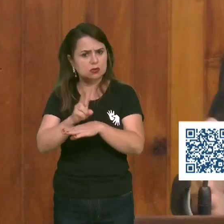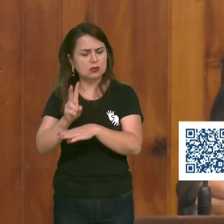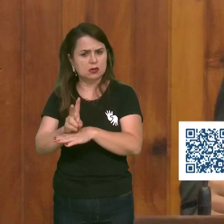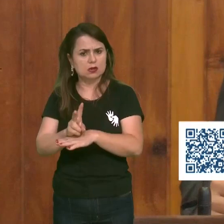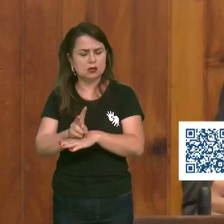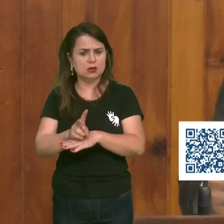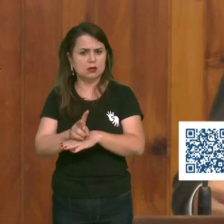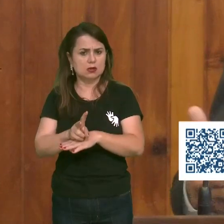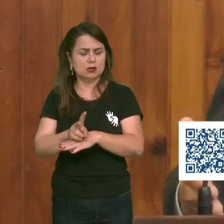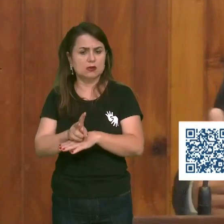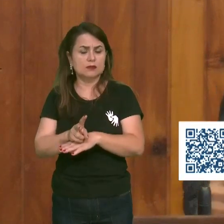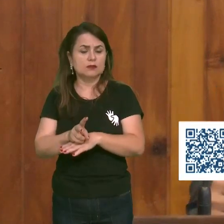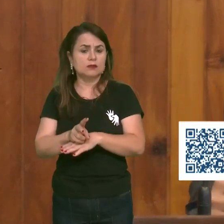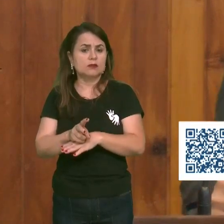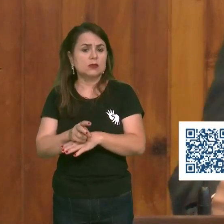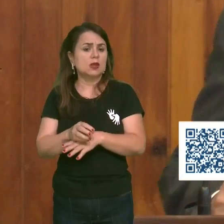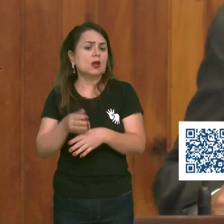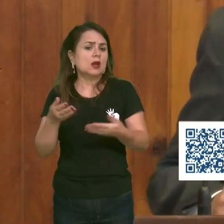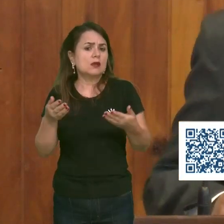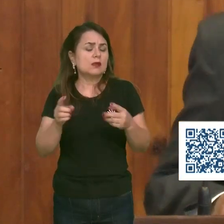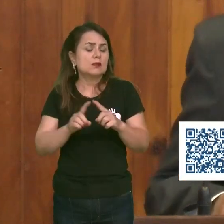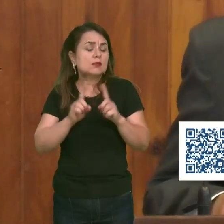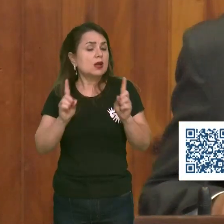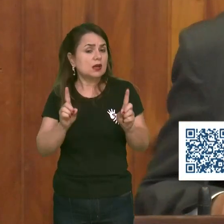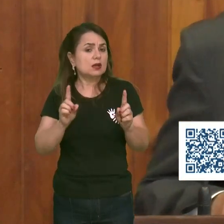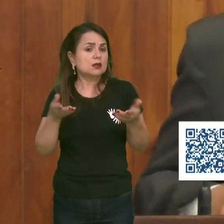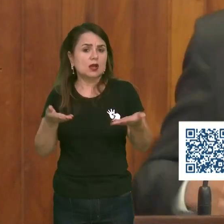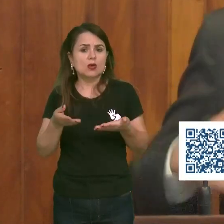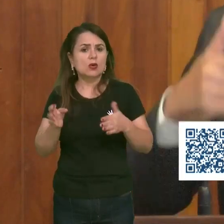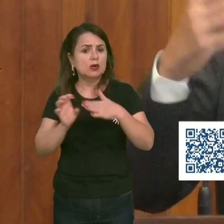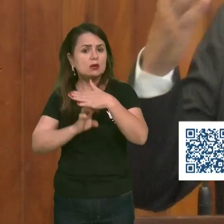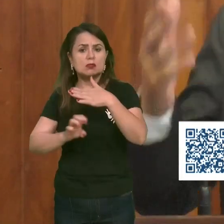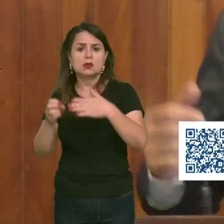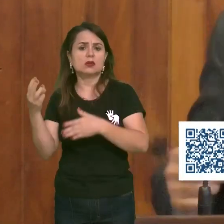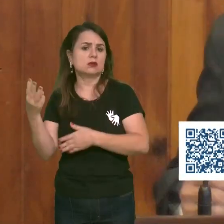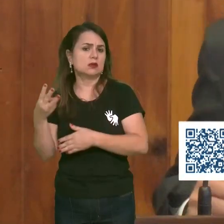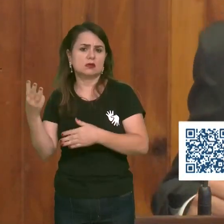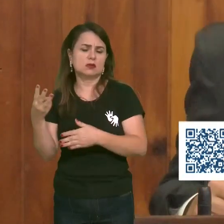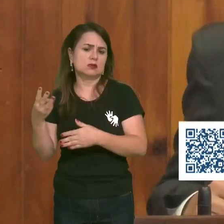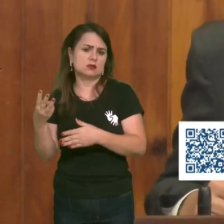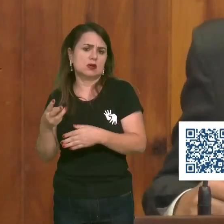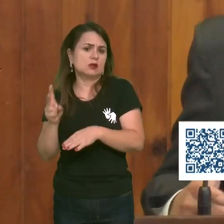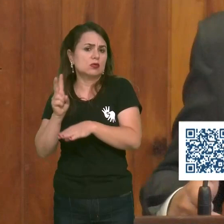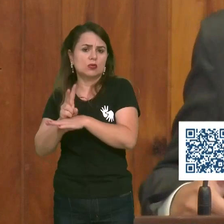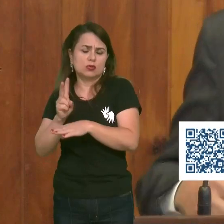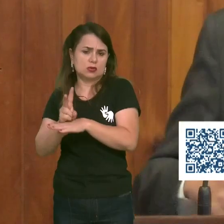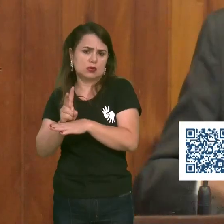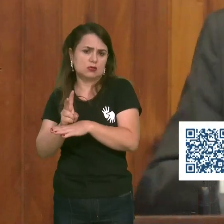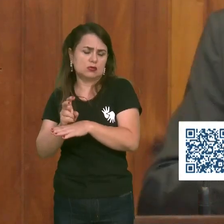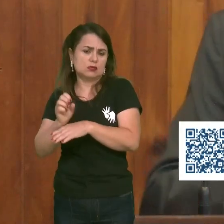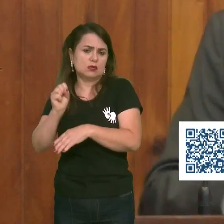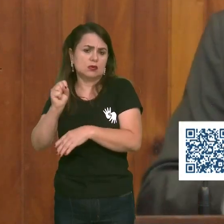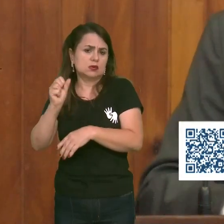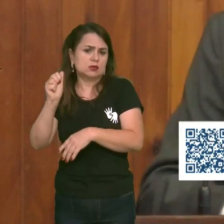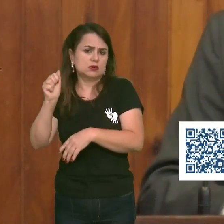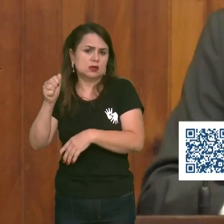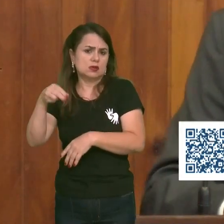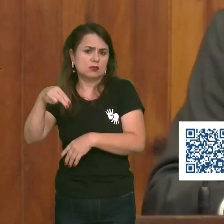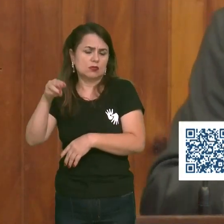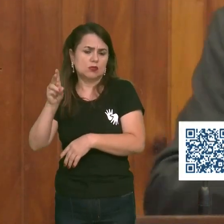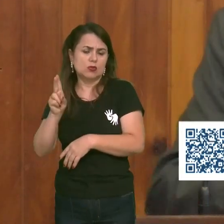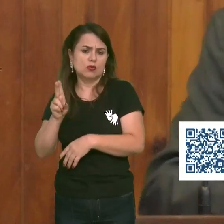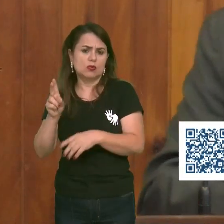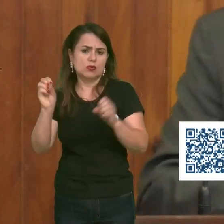tá passando terceirizando esse Samu deixando os funcionários do SAMU preocupado ninguém